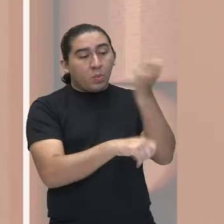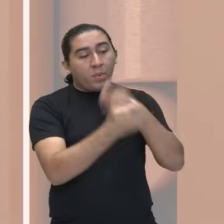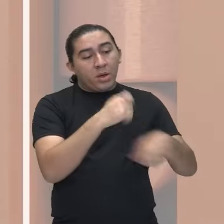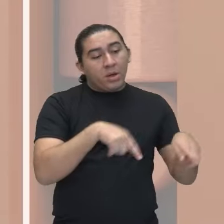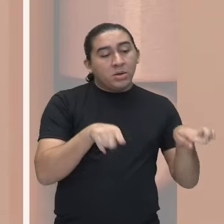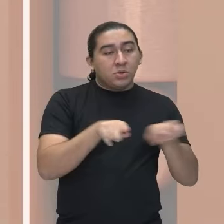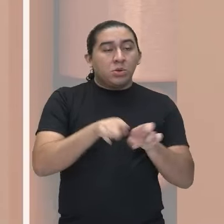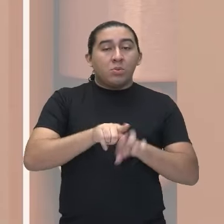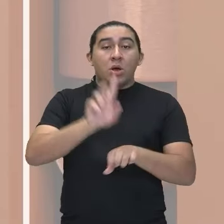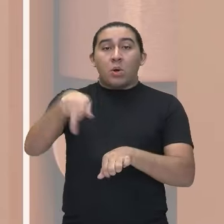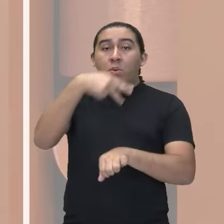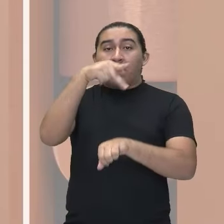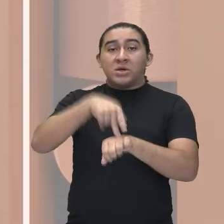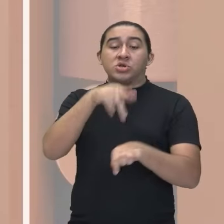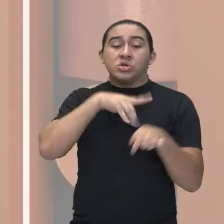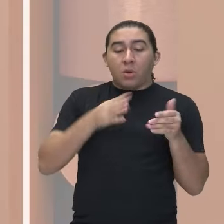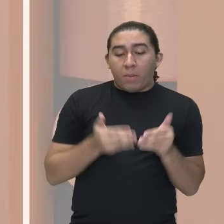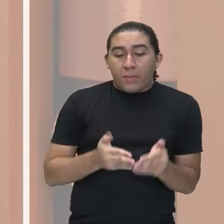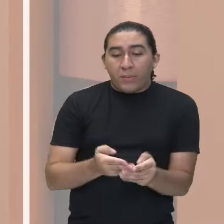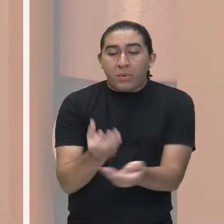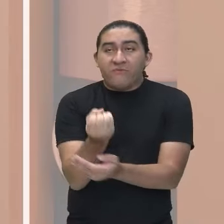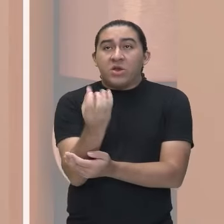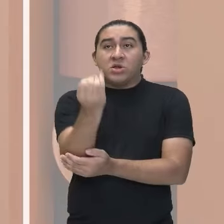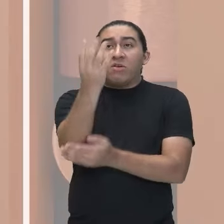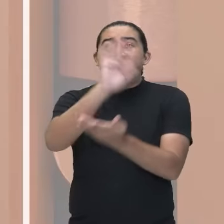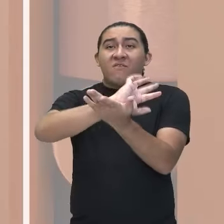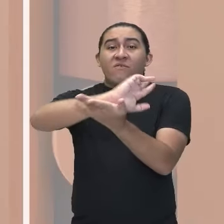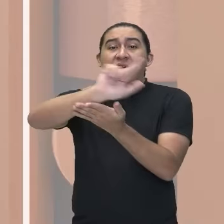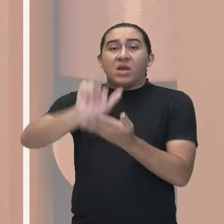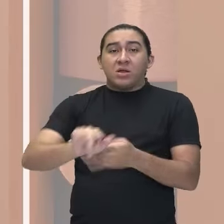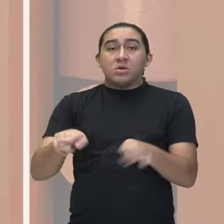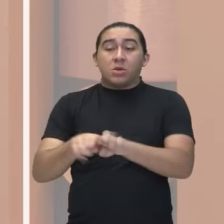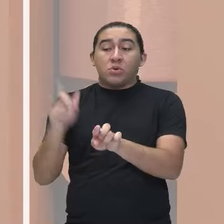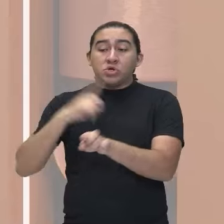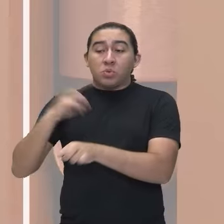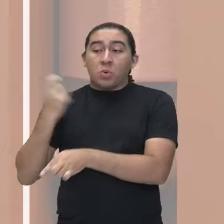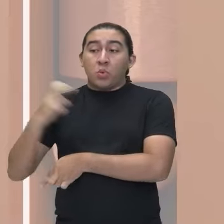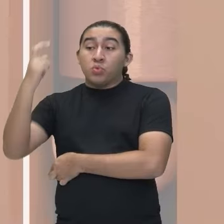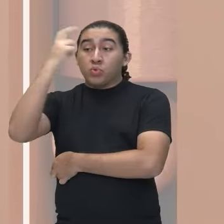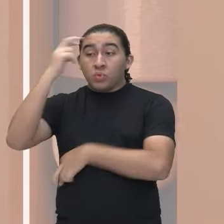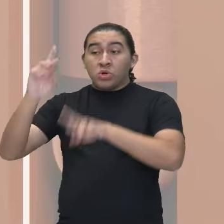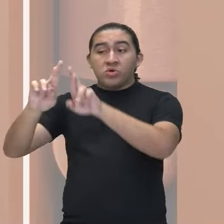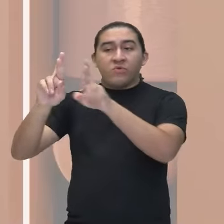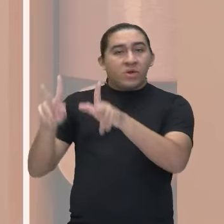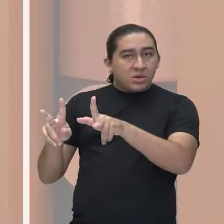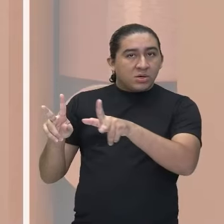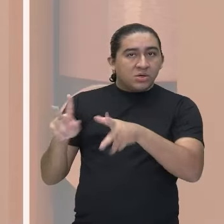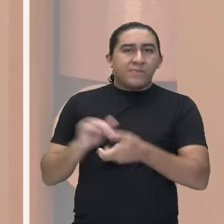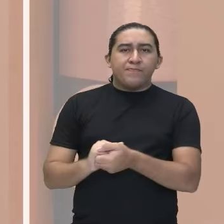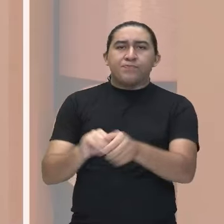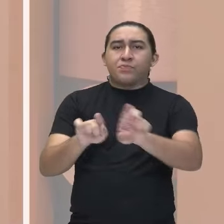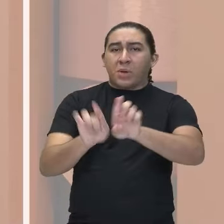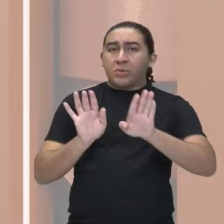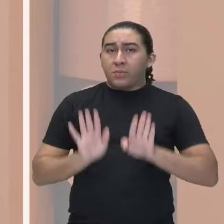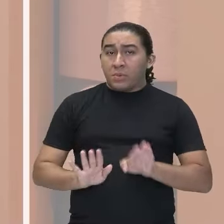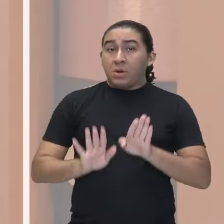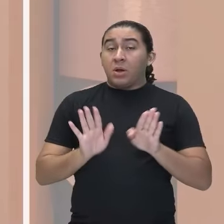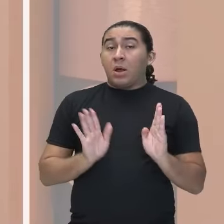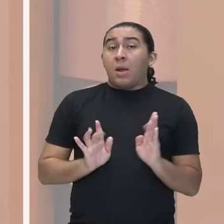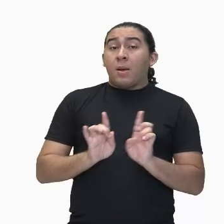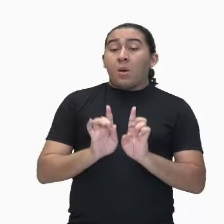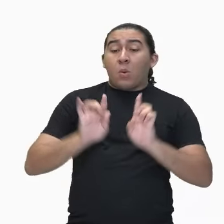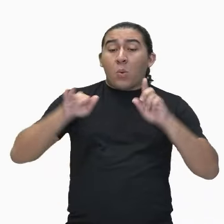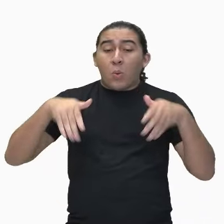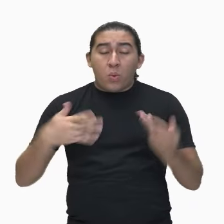era um país que navegava, né? Era um país com uma cultura diferenciada, tá? Mas